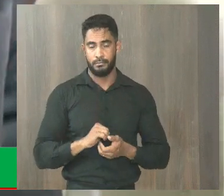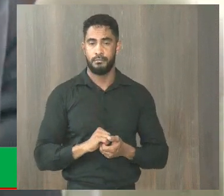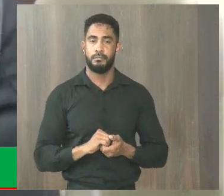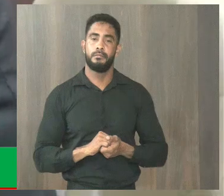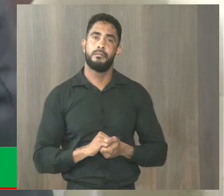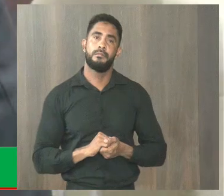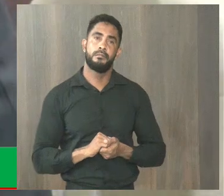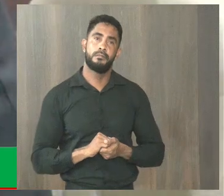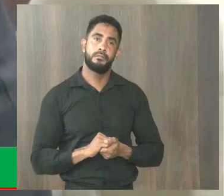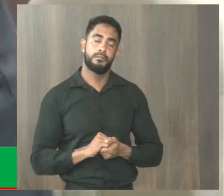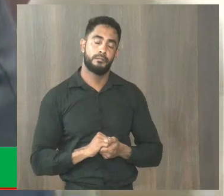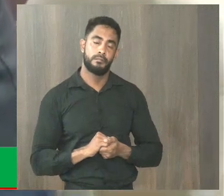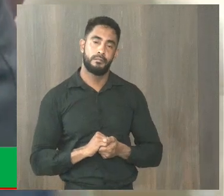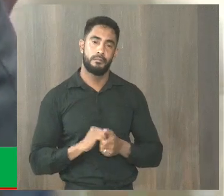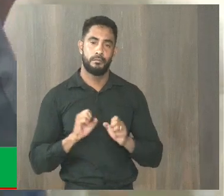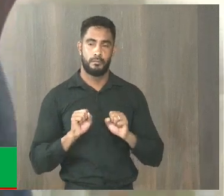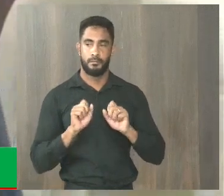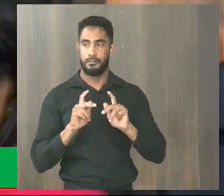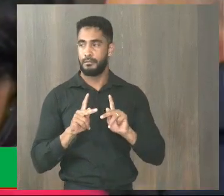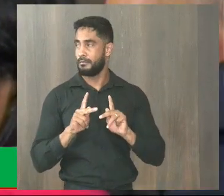presidente. Ok.